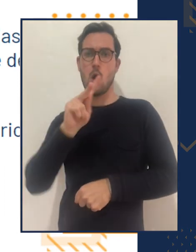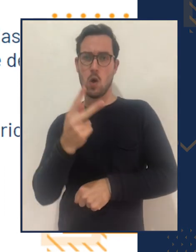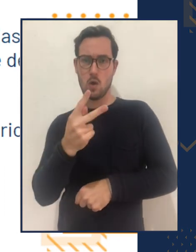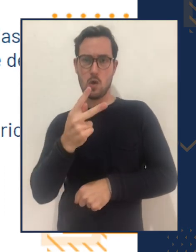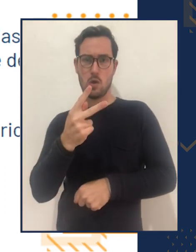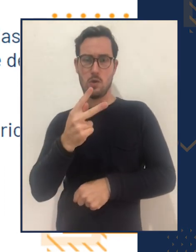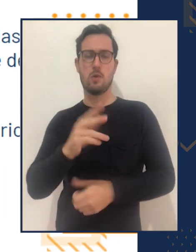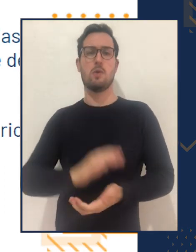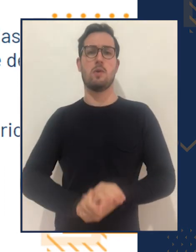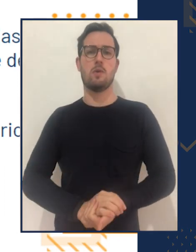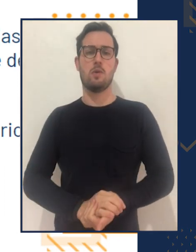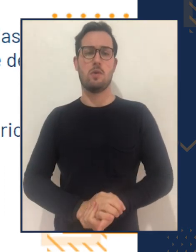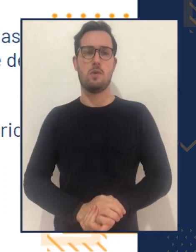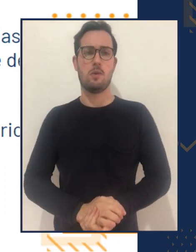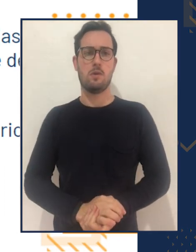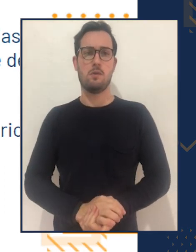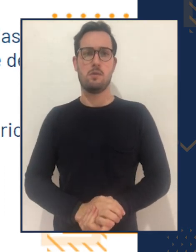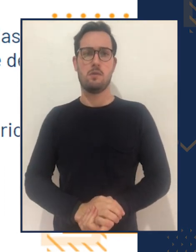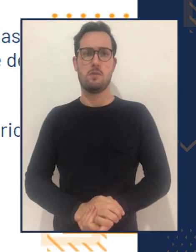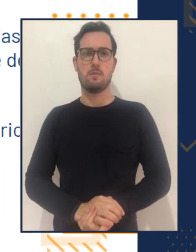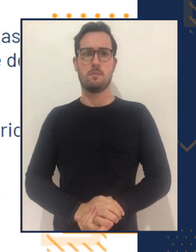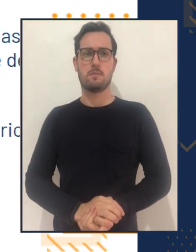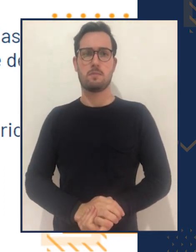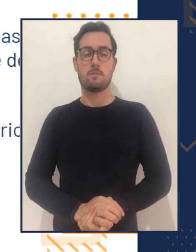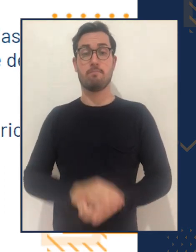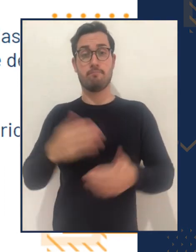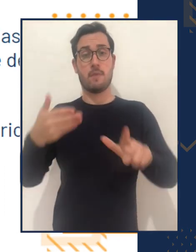o megawatt-hora como unidades.